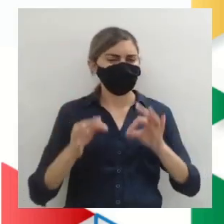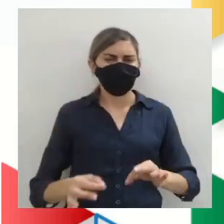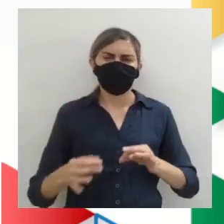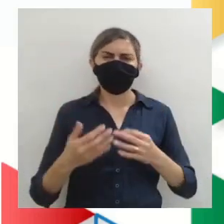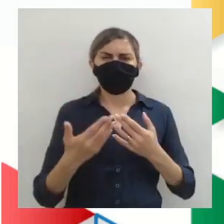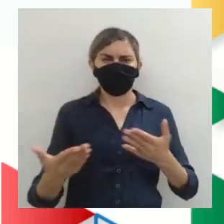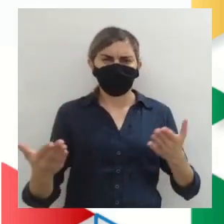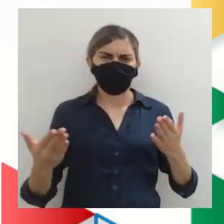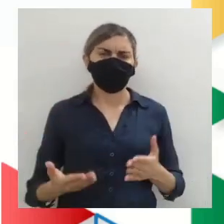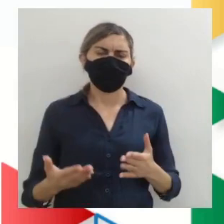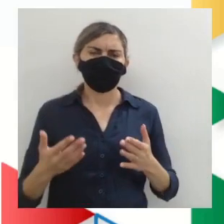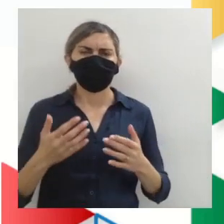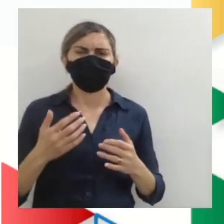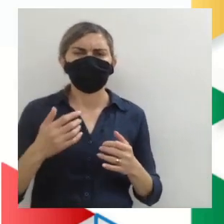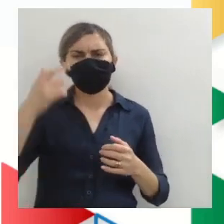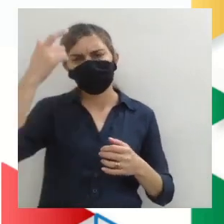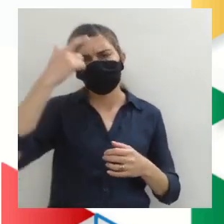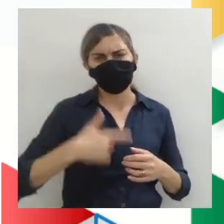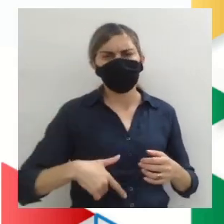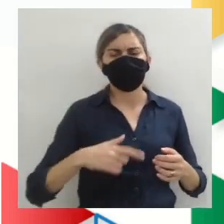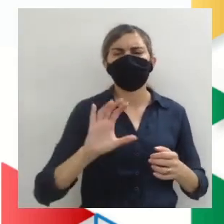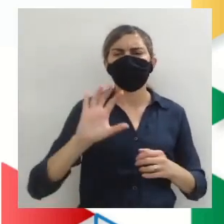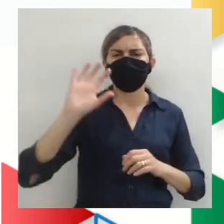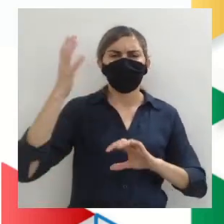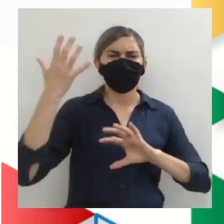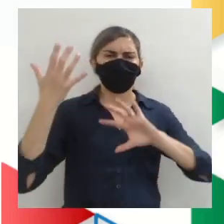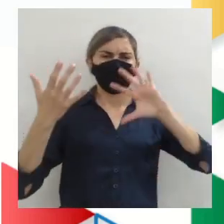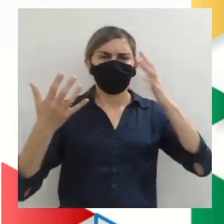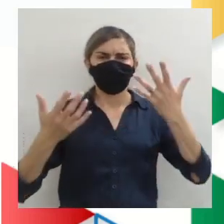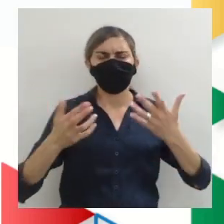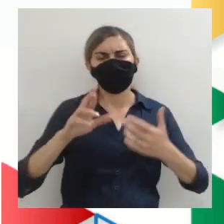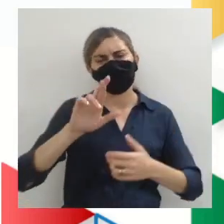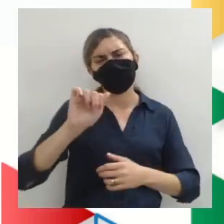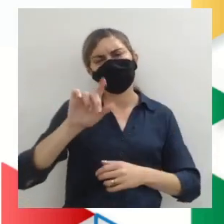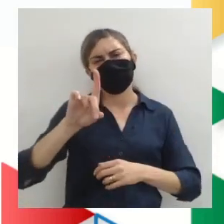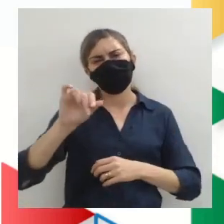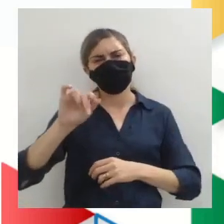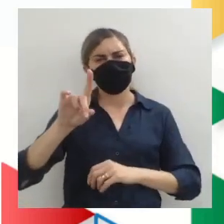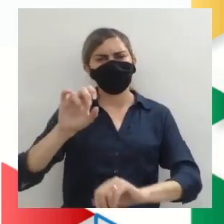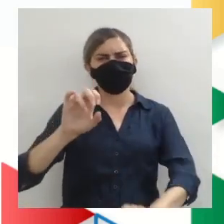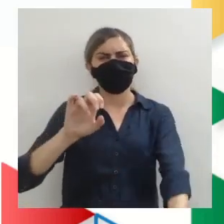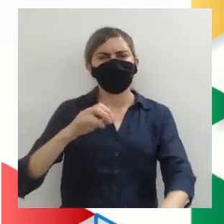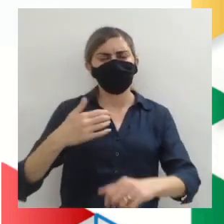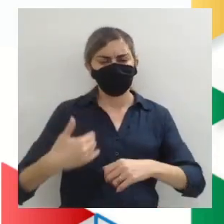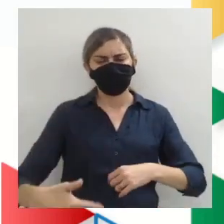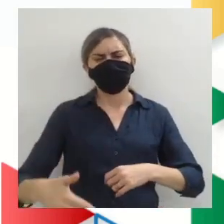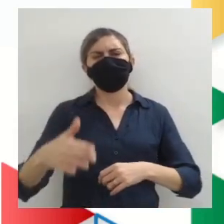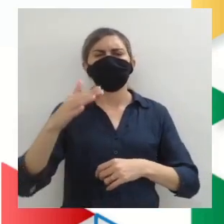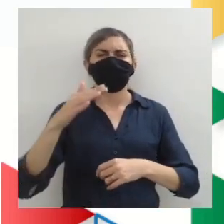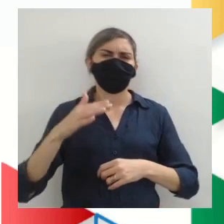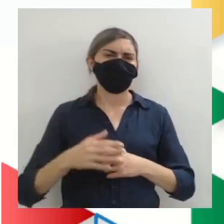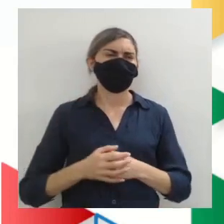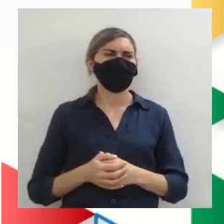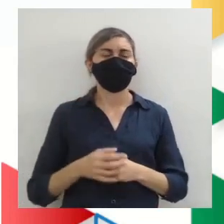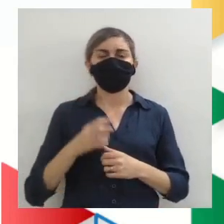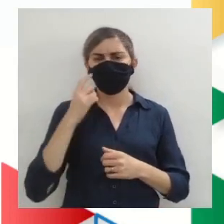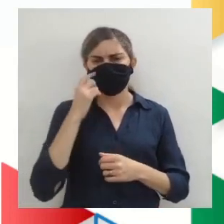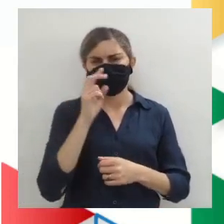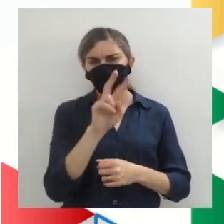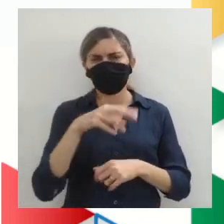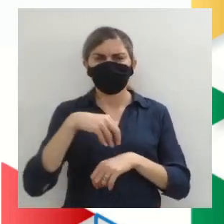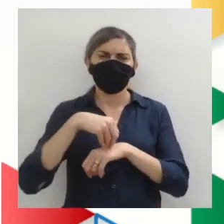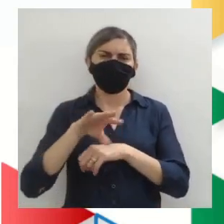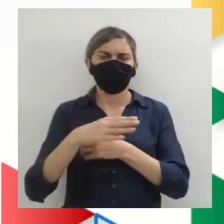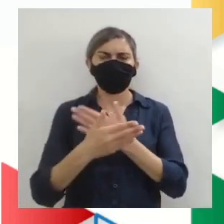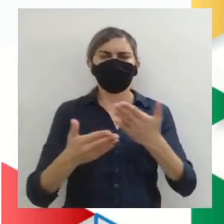justamente essa questão, aparência, acontecimento, realidade. E vamos adiante. Aqui trago